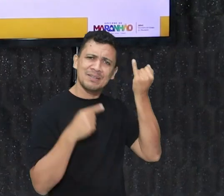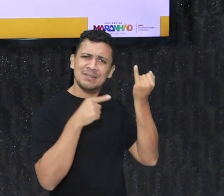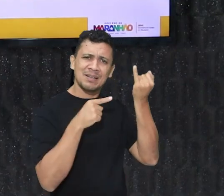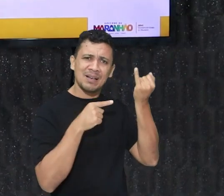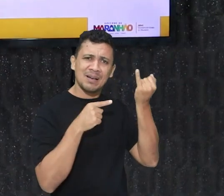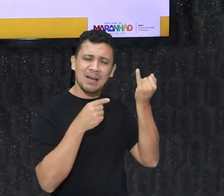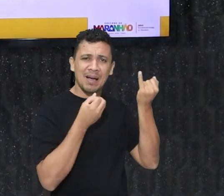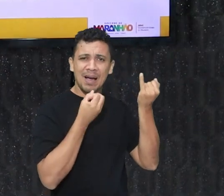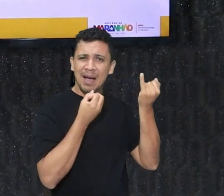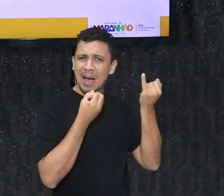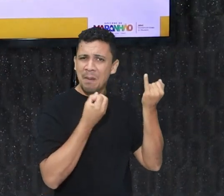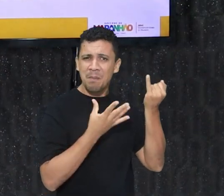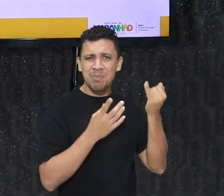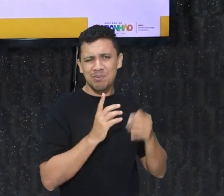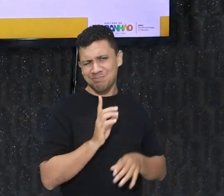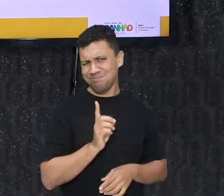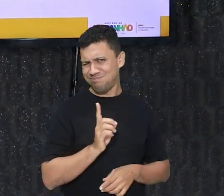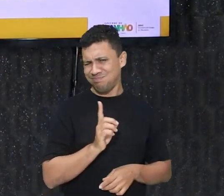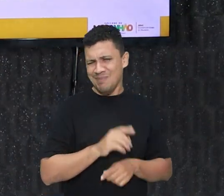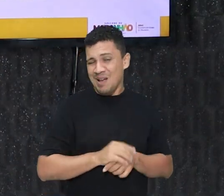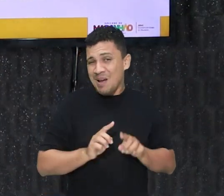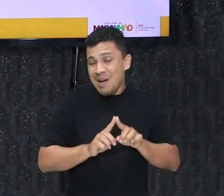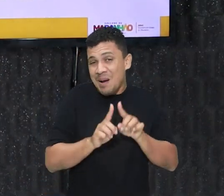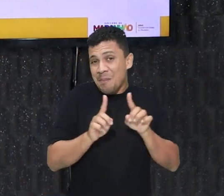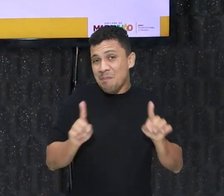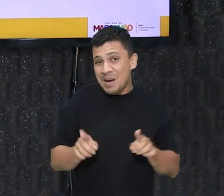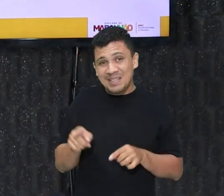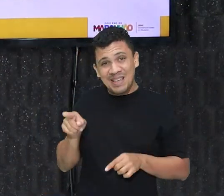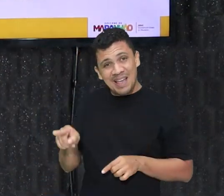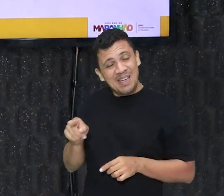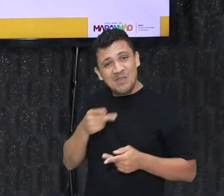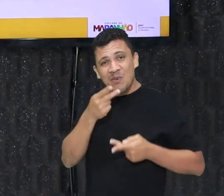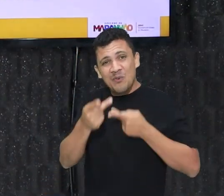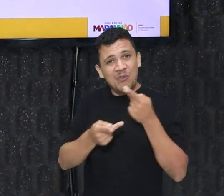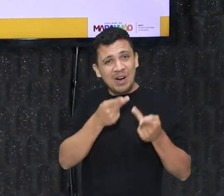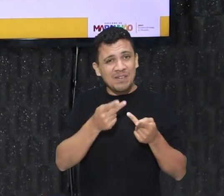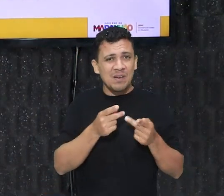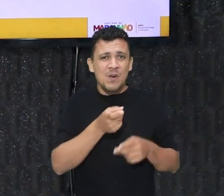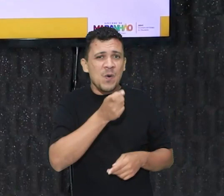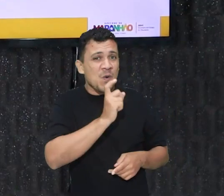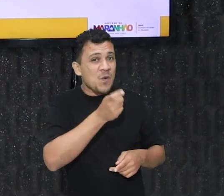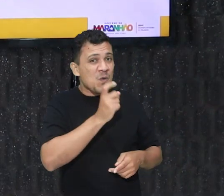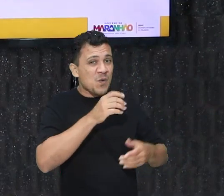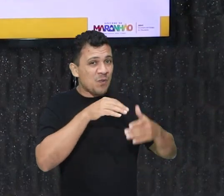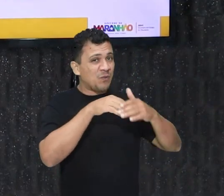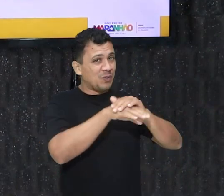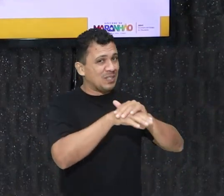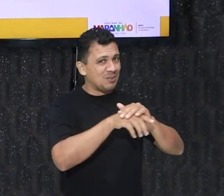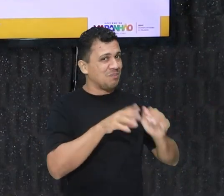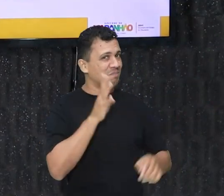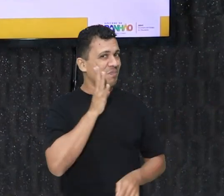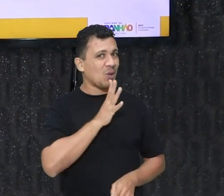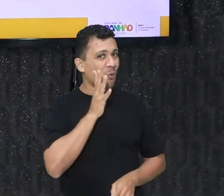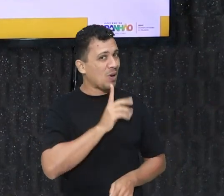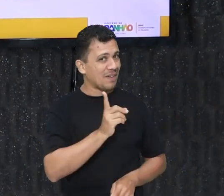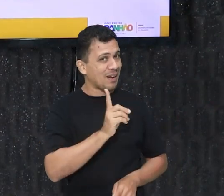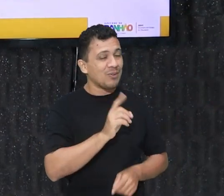algo bom de se sentir. Mas como ele fala que todos os vícios, e vício não é uma coisa legal, a